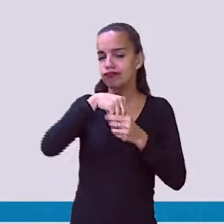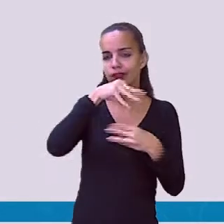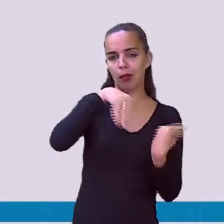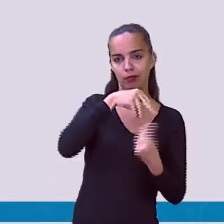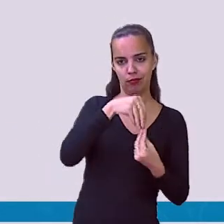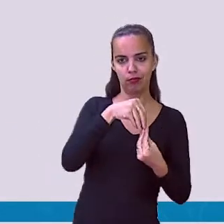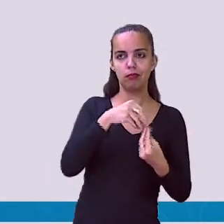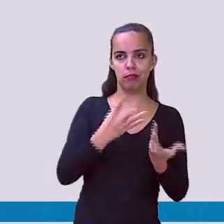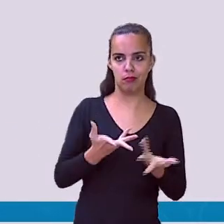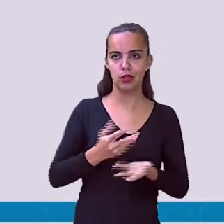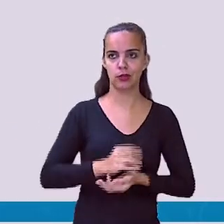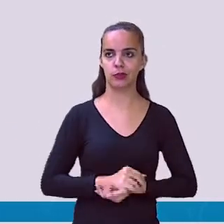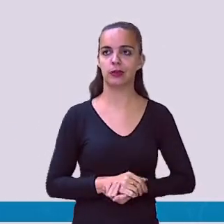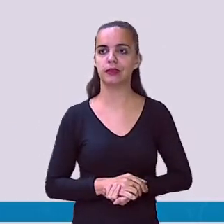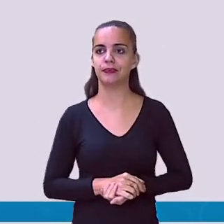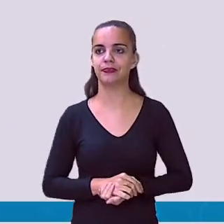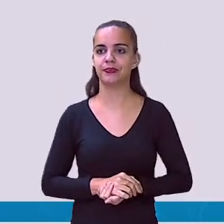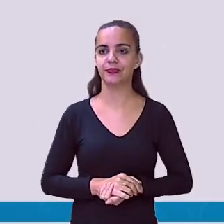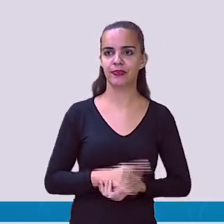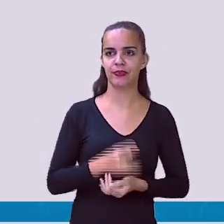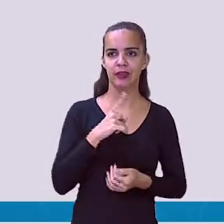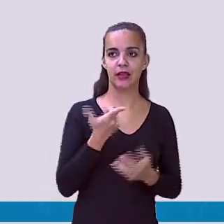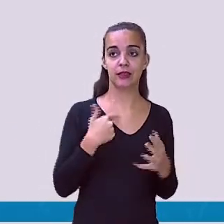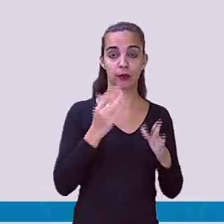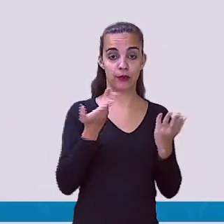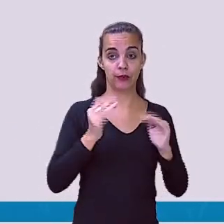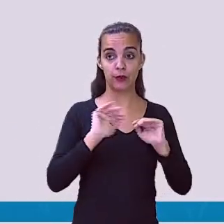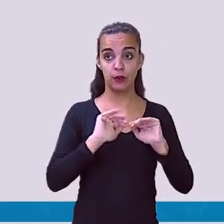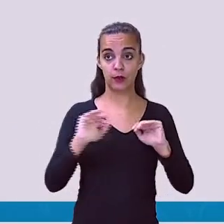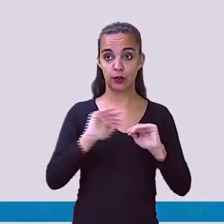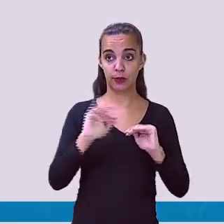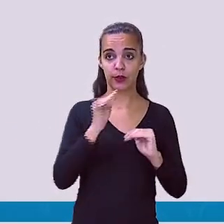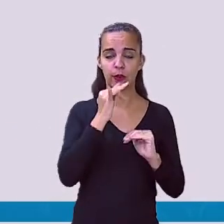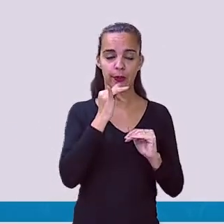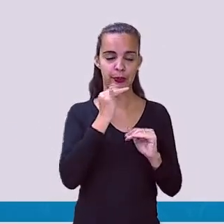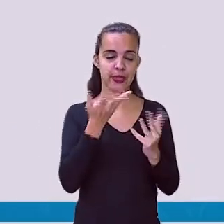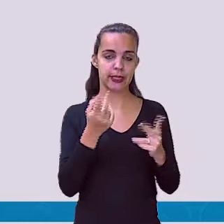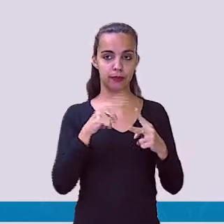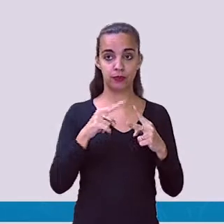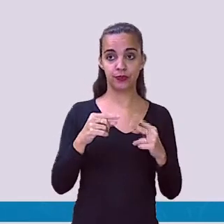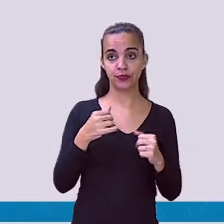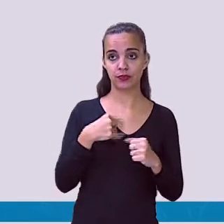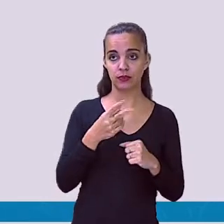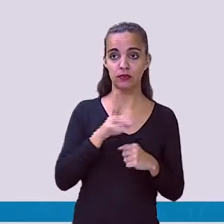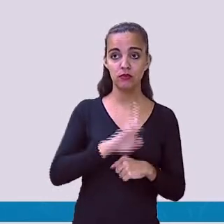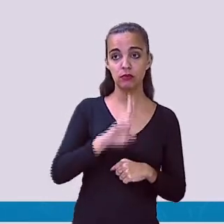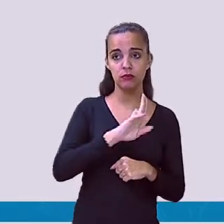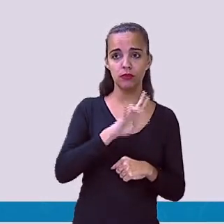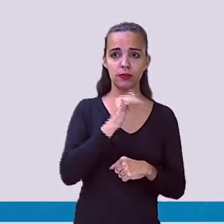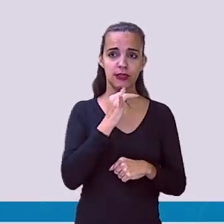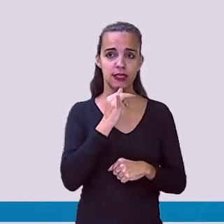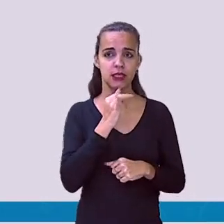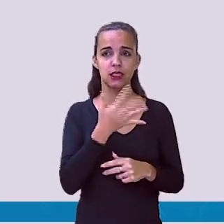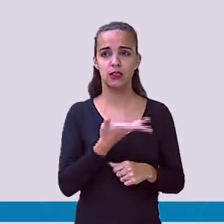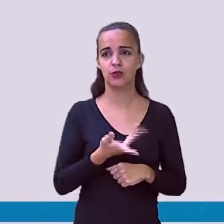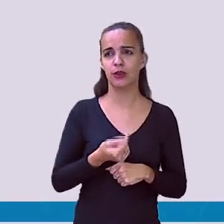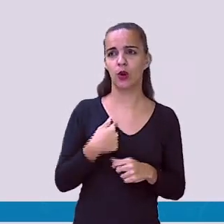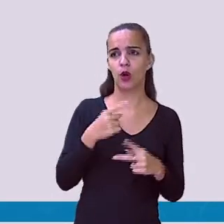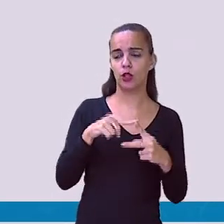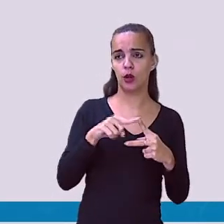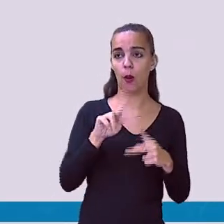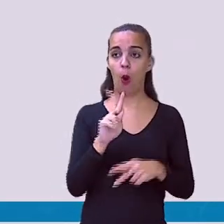desses pontos eu vou separar que tipo de mistura? Eu vou separar componentes de uma